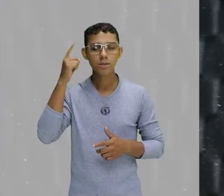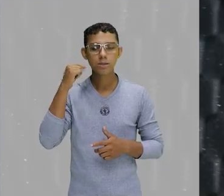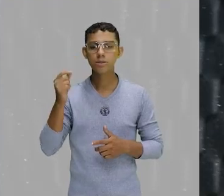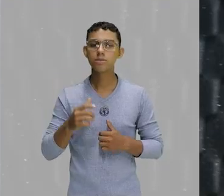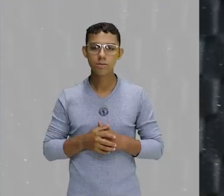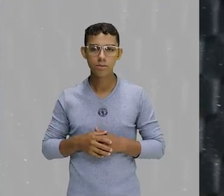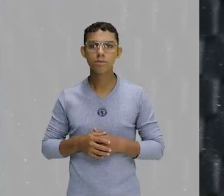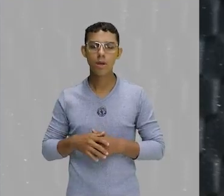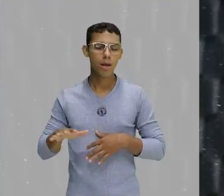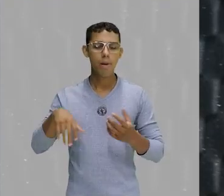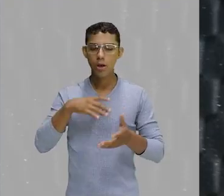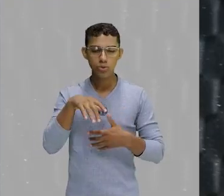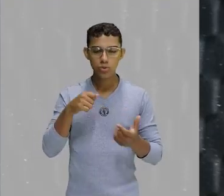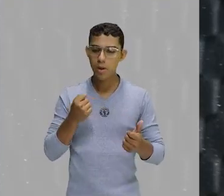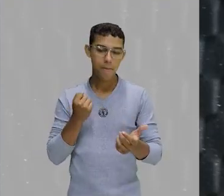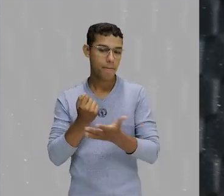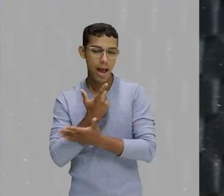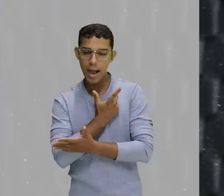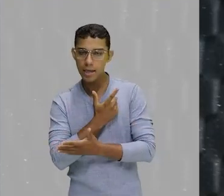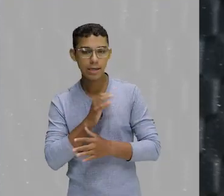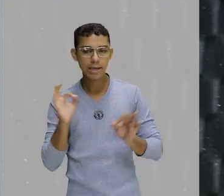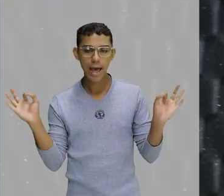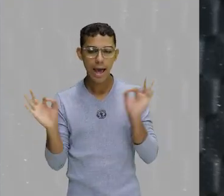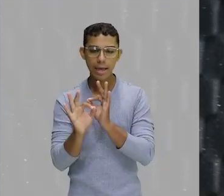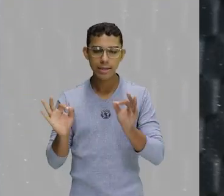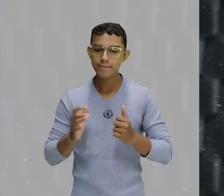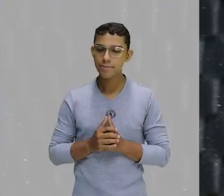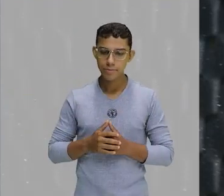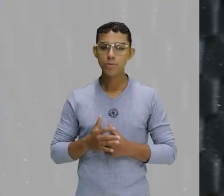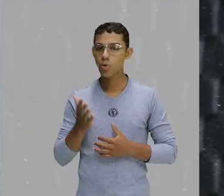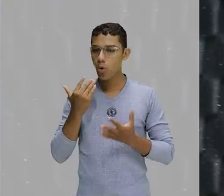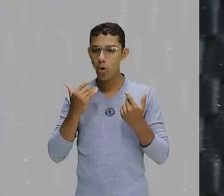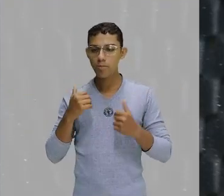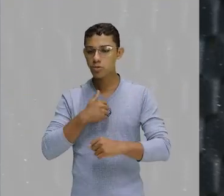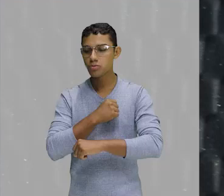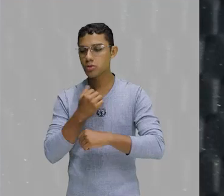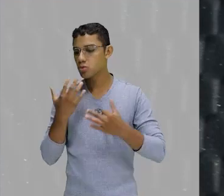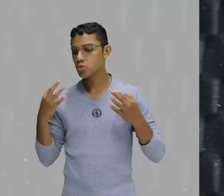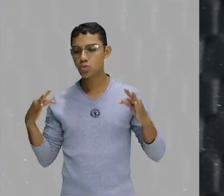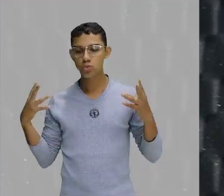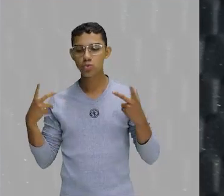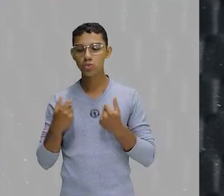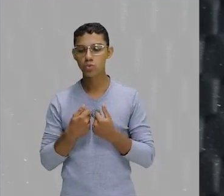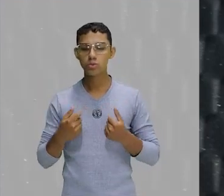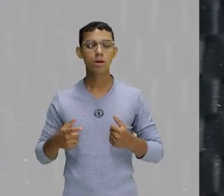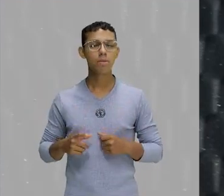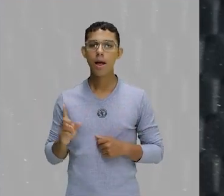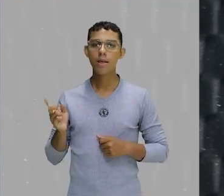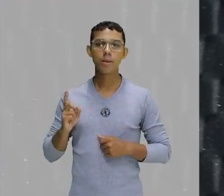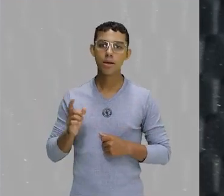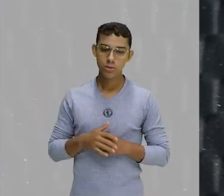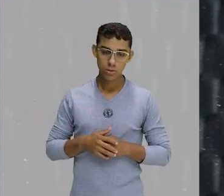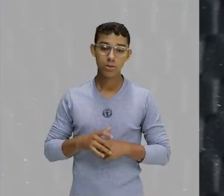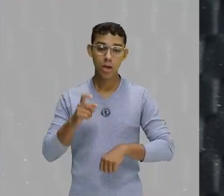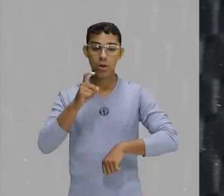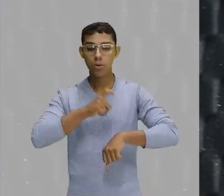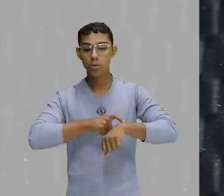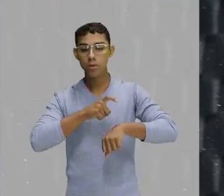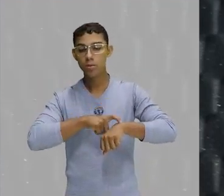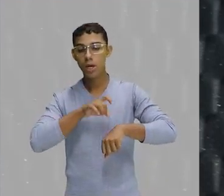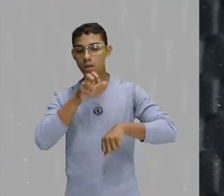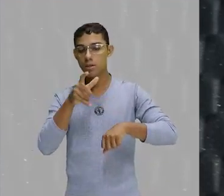ratinhos, né? Que são muito comuns por aí. Mas não, estava se referindo a um momento. Então, eu tenho algumas